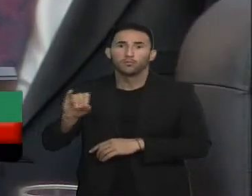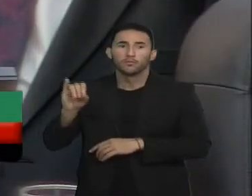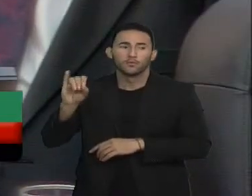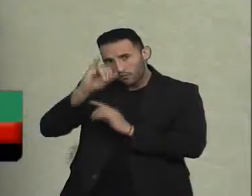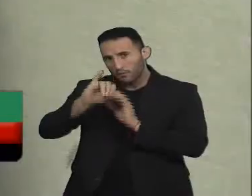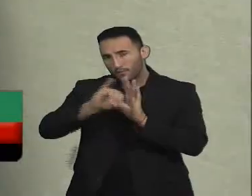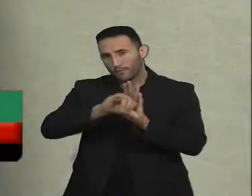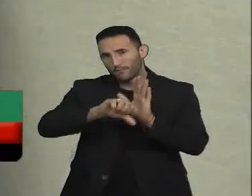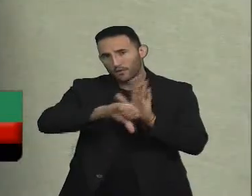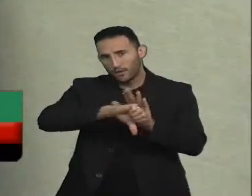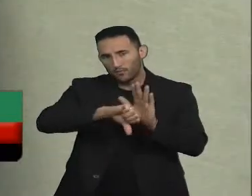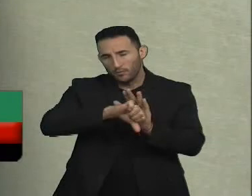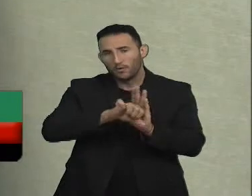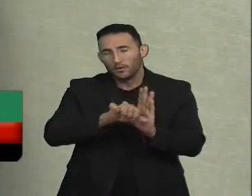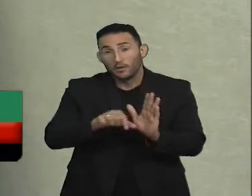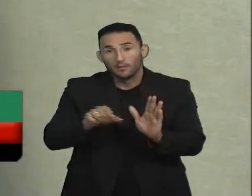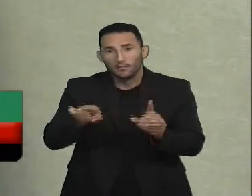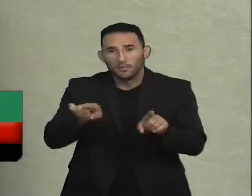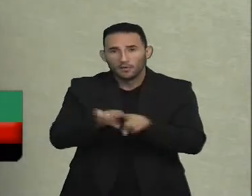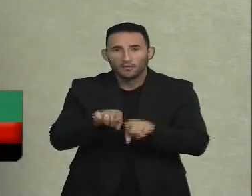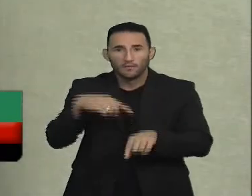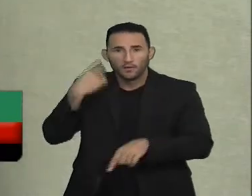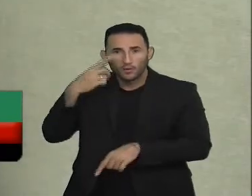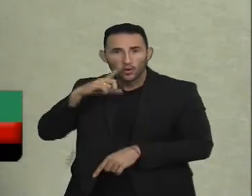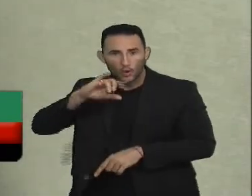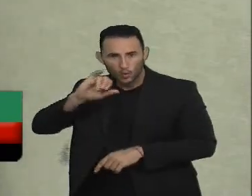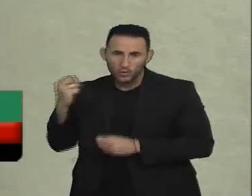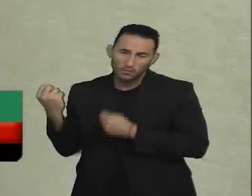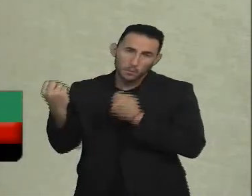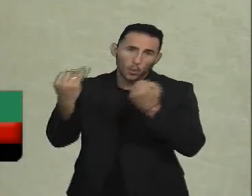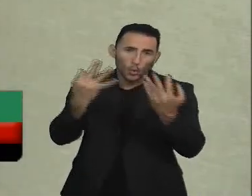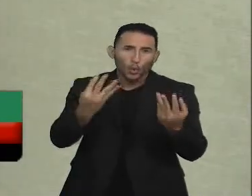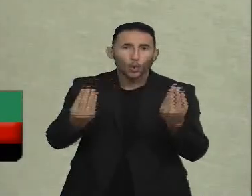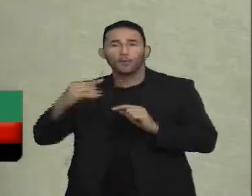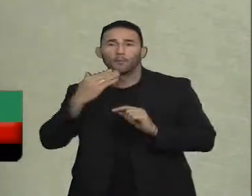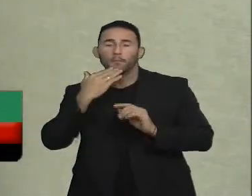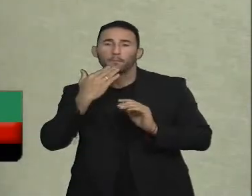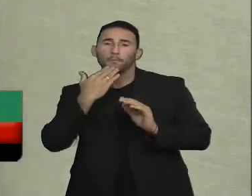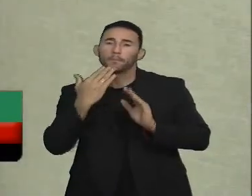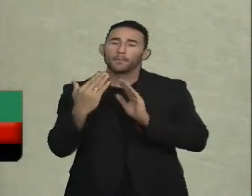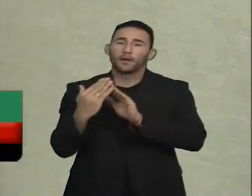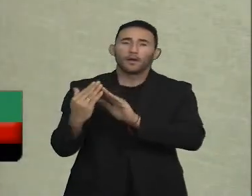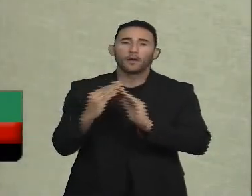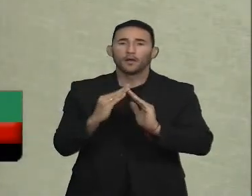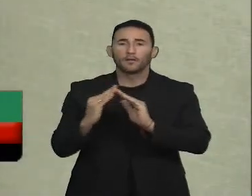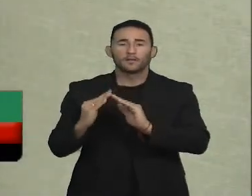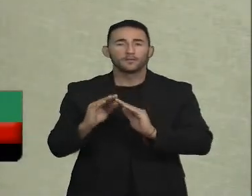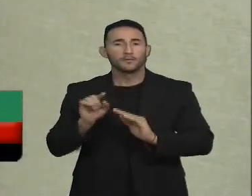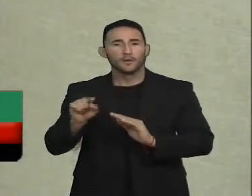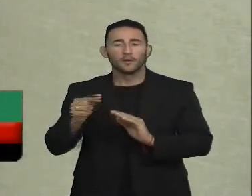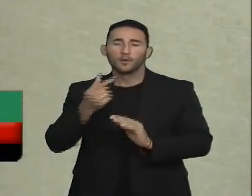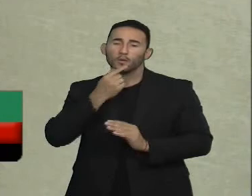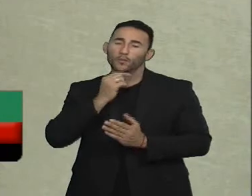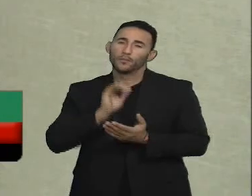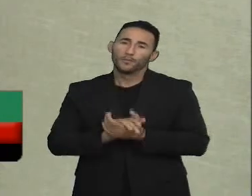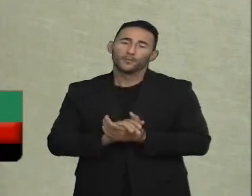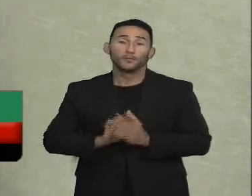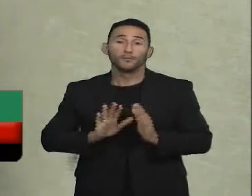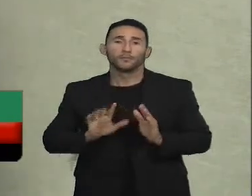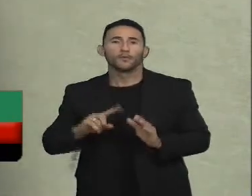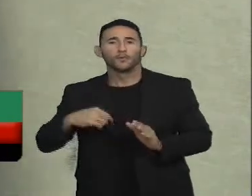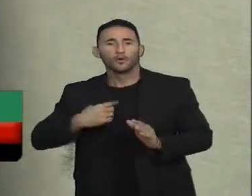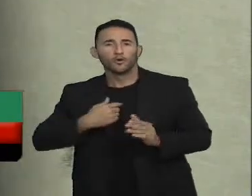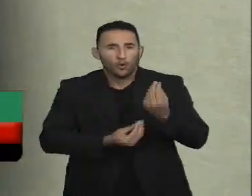e tem aqui, apresentou o quanto foi urgente a casa em seu lar, o seu esposo. E nós